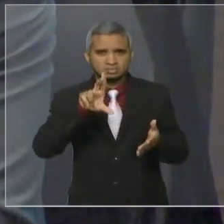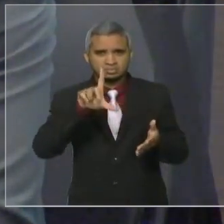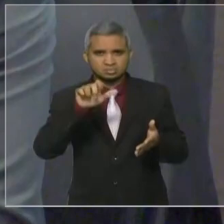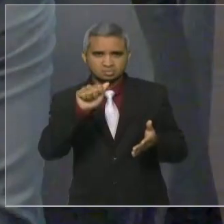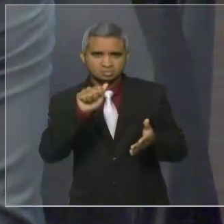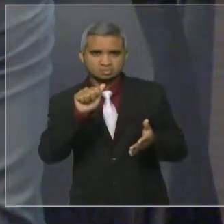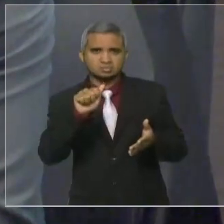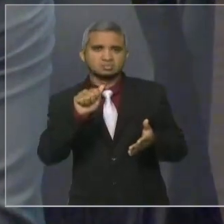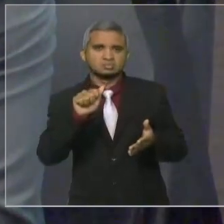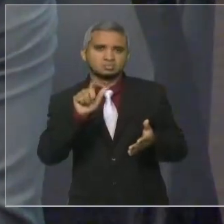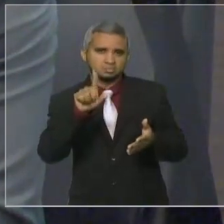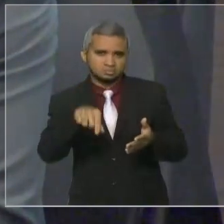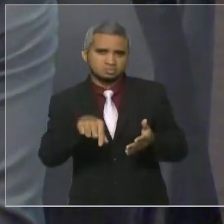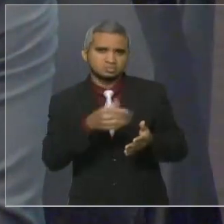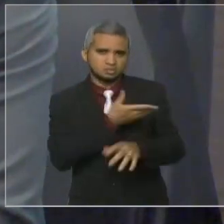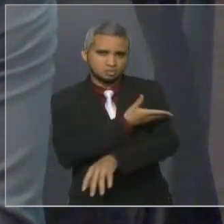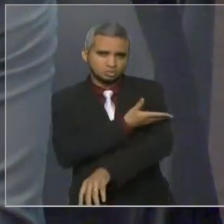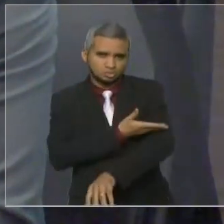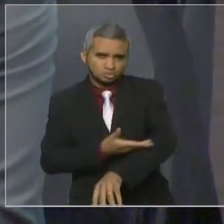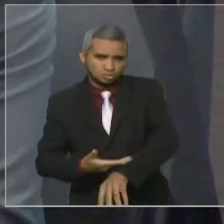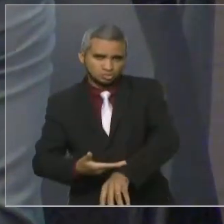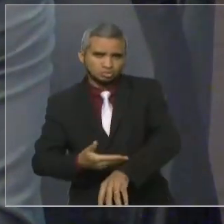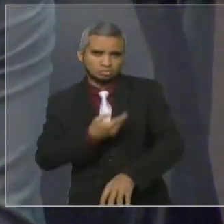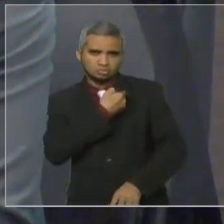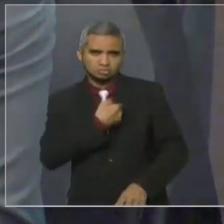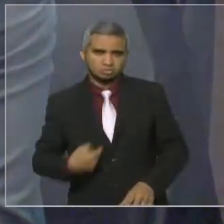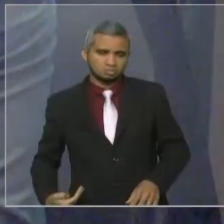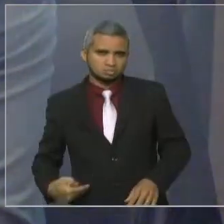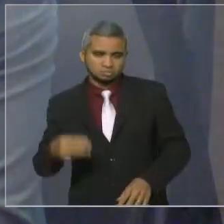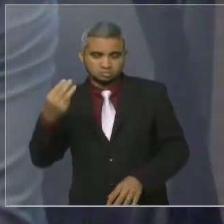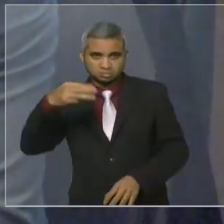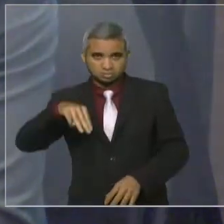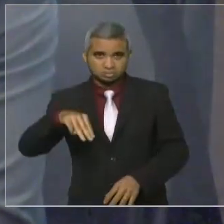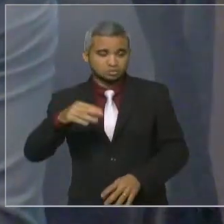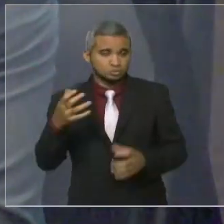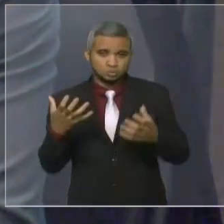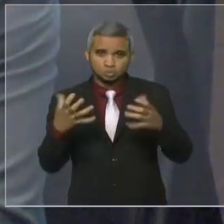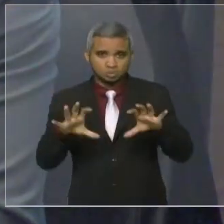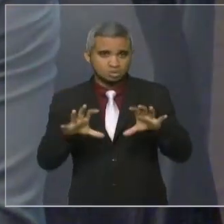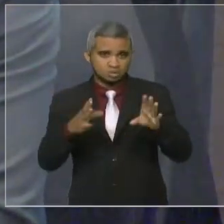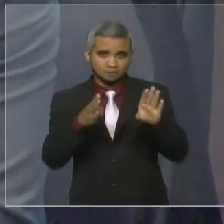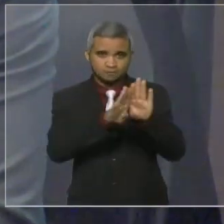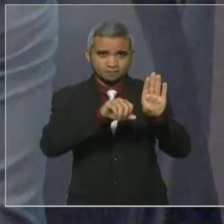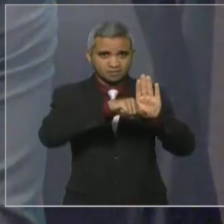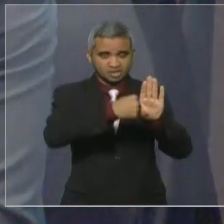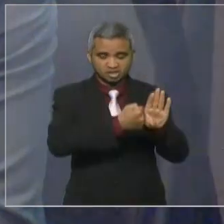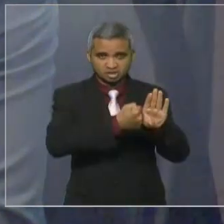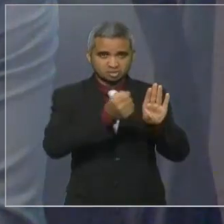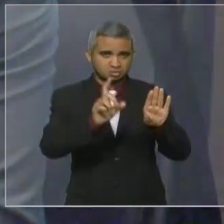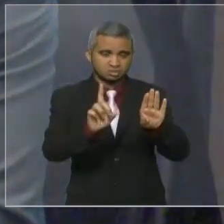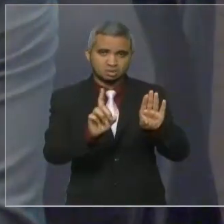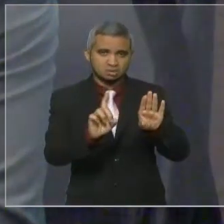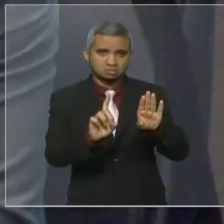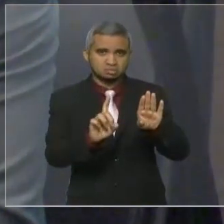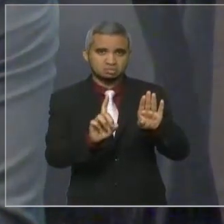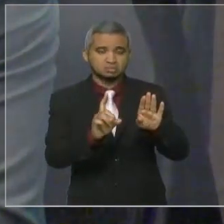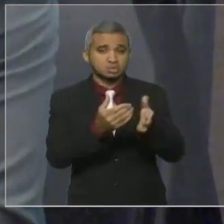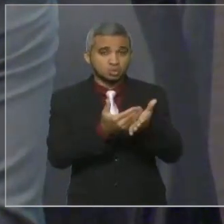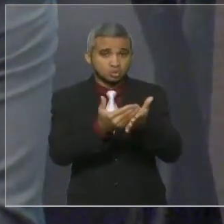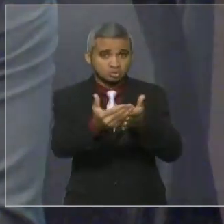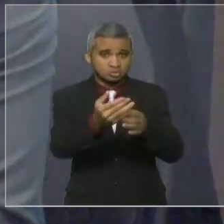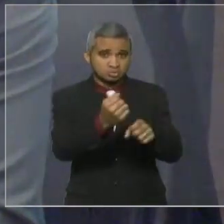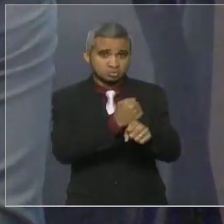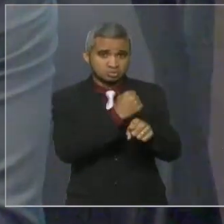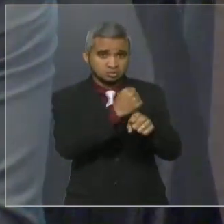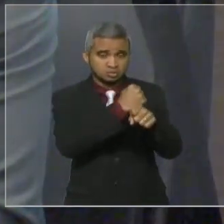política costumeira do governo do Estado, é não fechar serviço de saúde. Foi, portanto, iniciada a reforma,